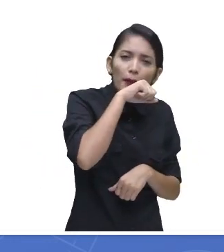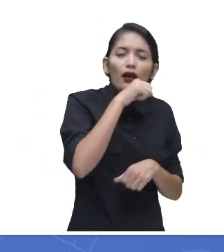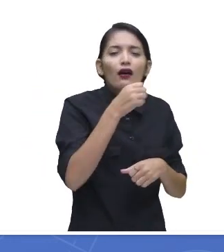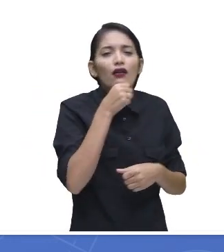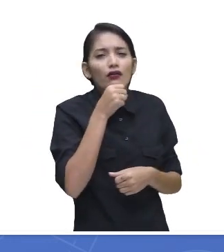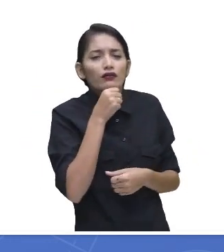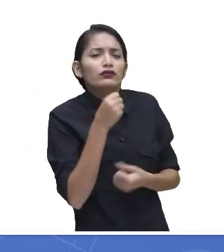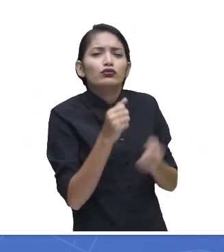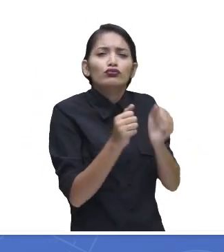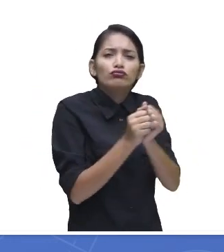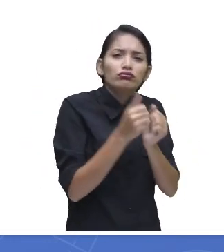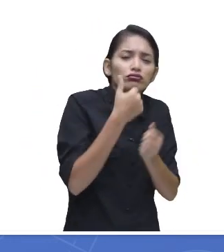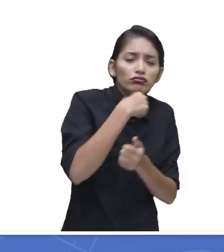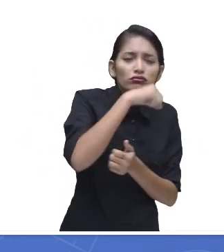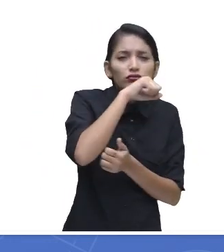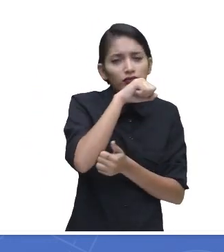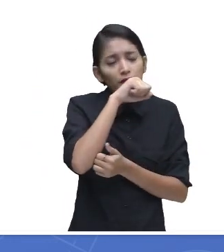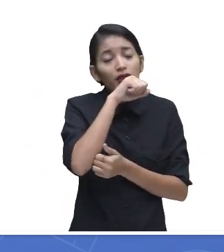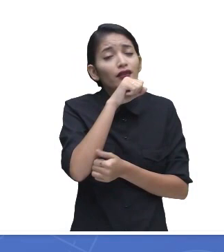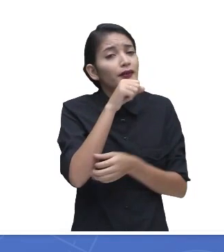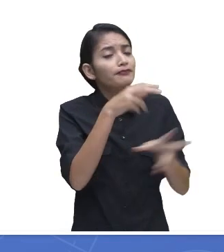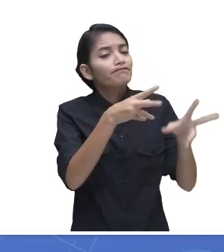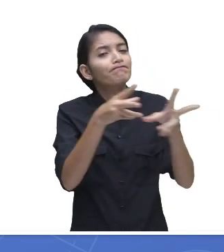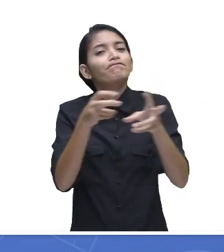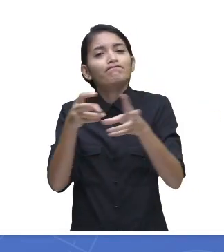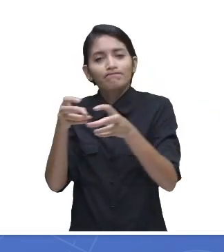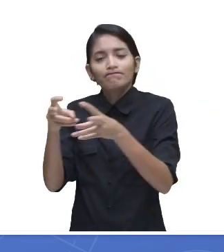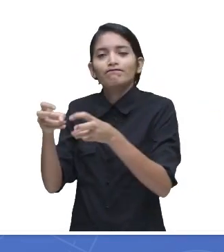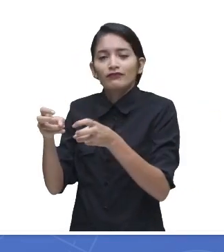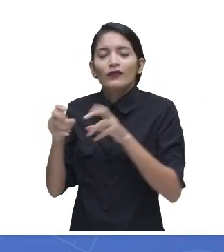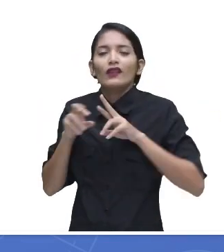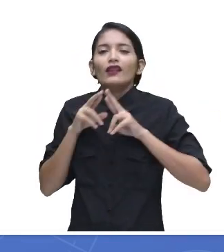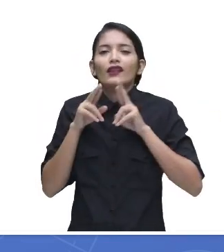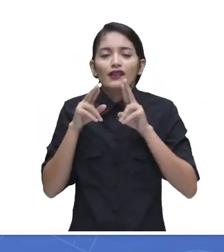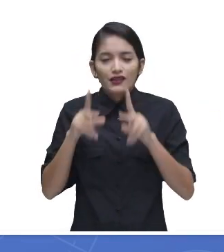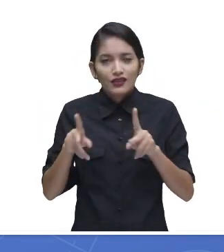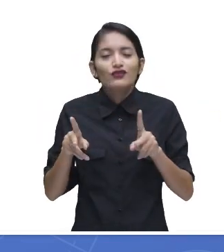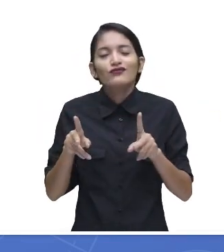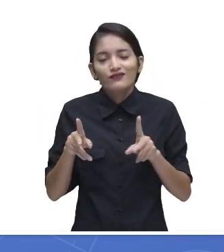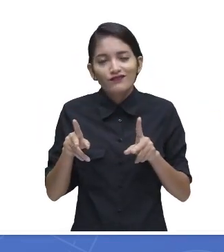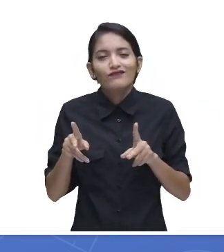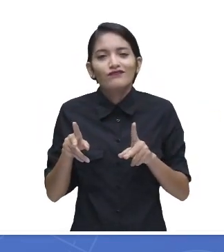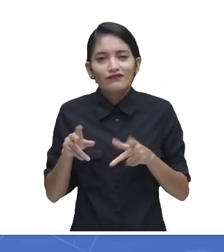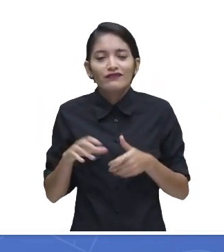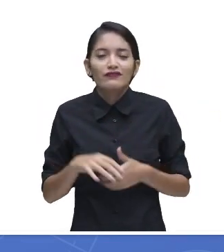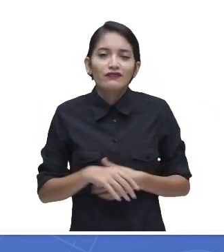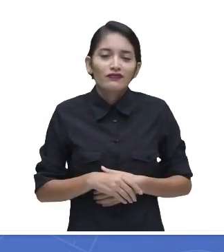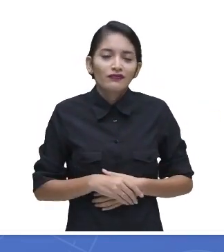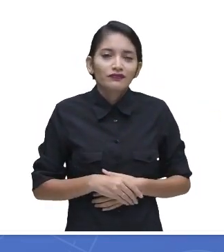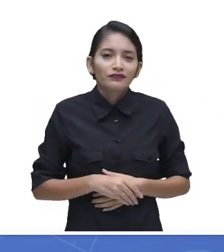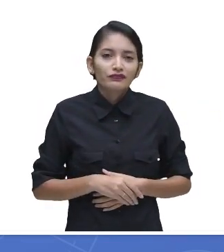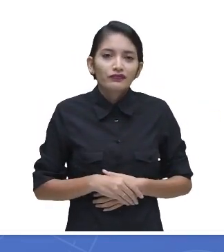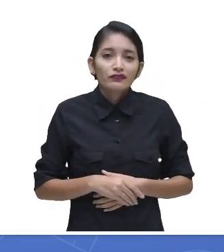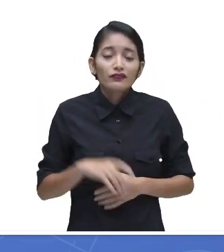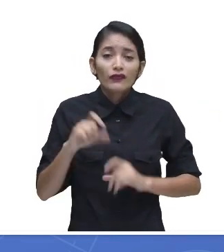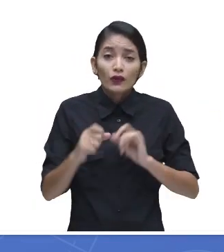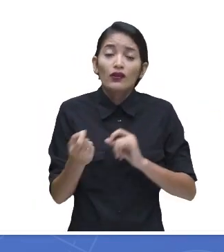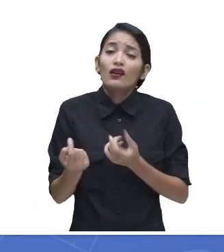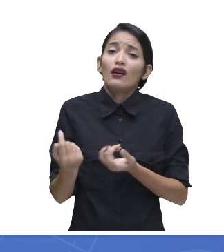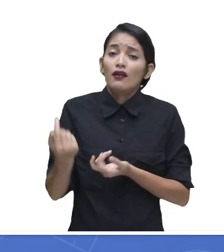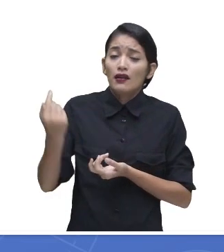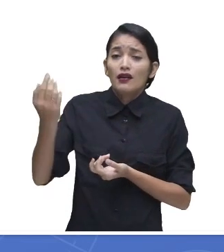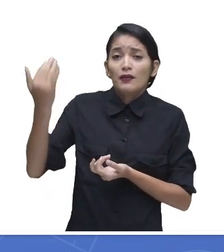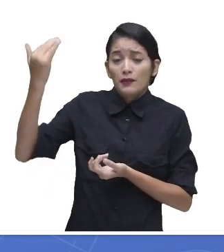Sua mãe, que você vai ver aí essa diferença, né? Que é passado, que é